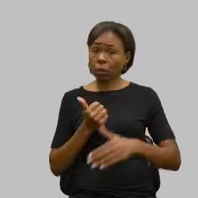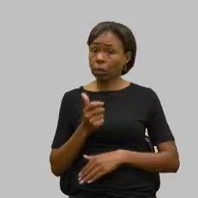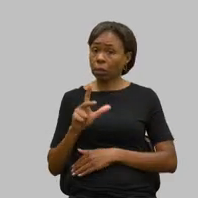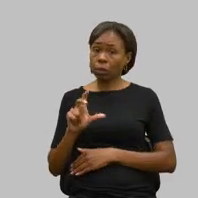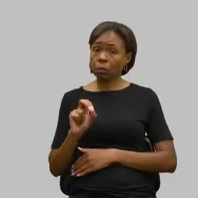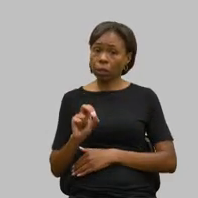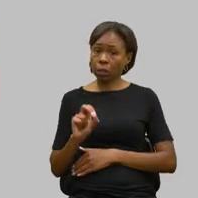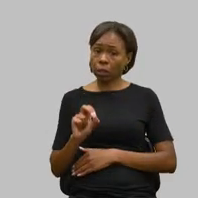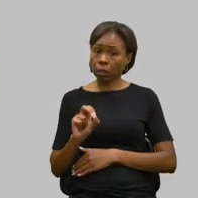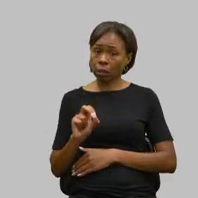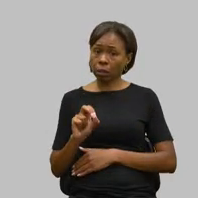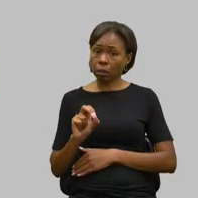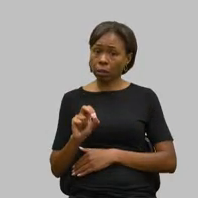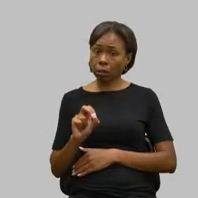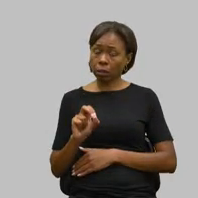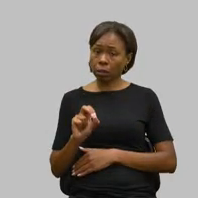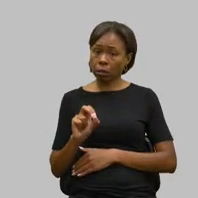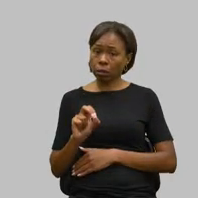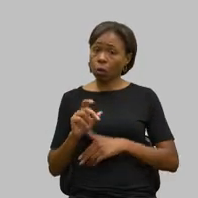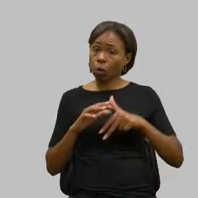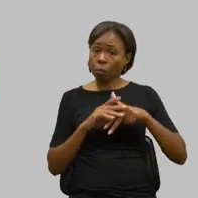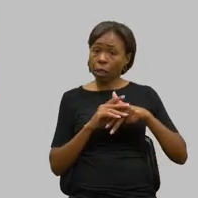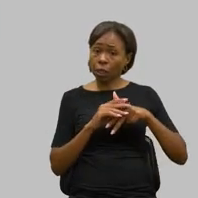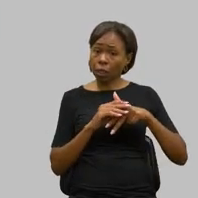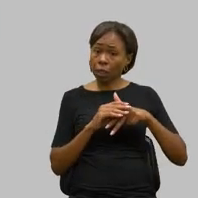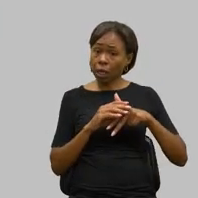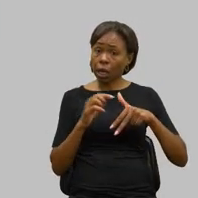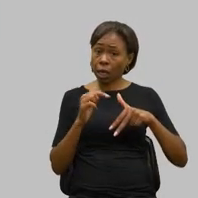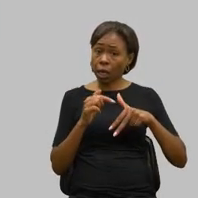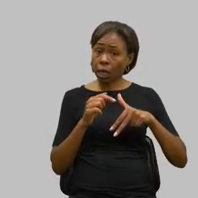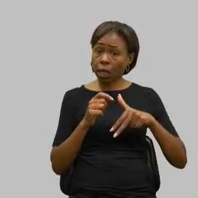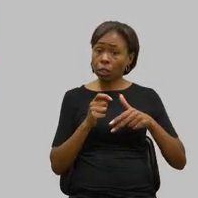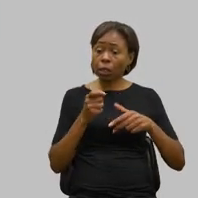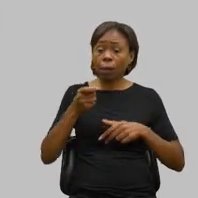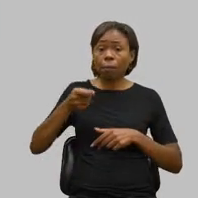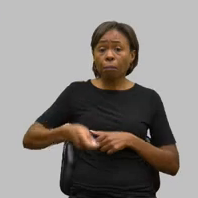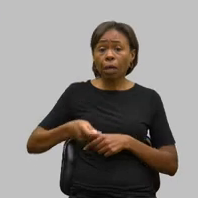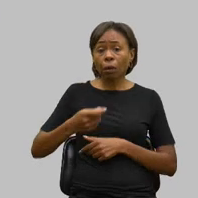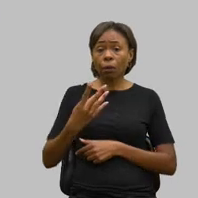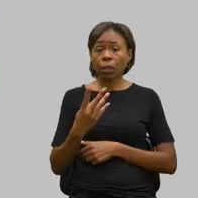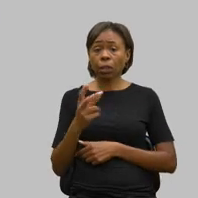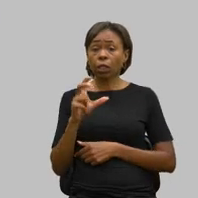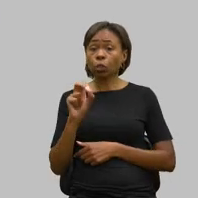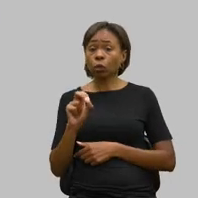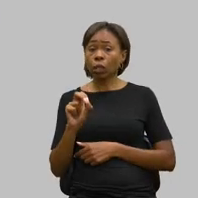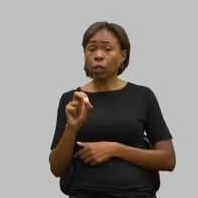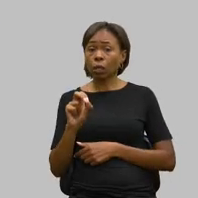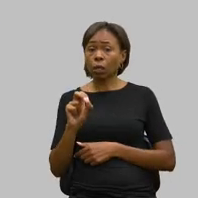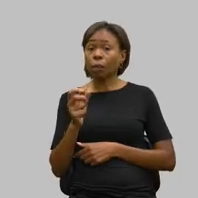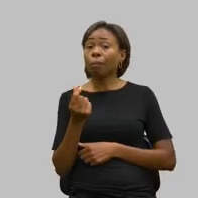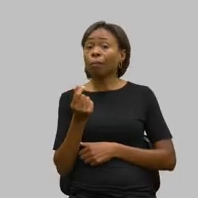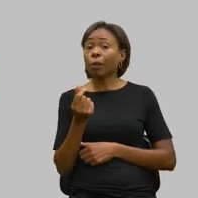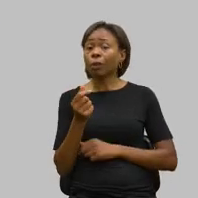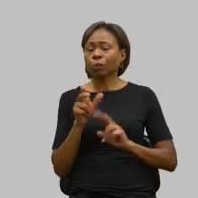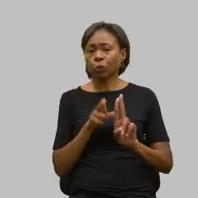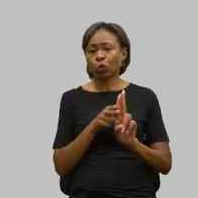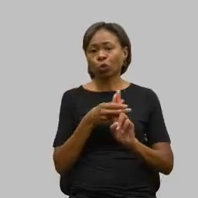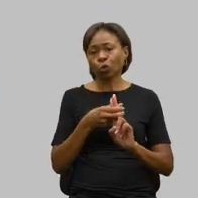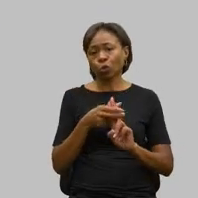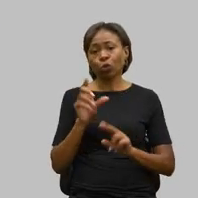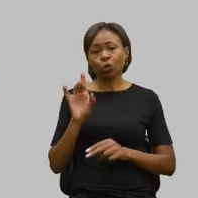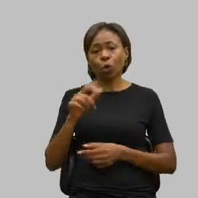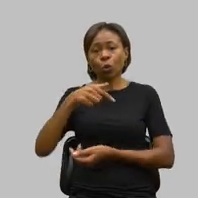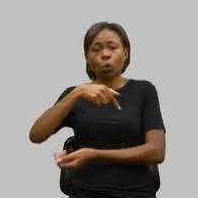Onde os pacientes que chegam dá 450 pelo preço do SUS, só com quimioterapia.